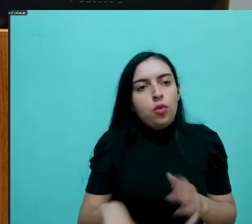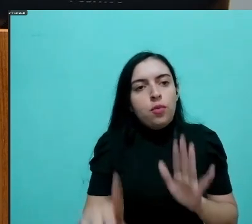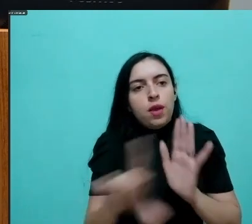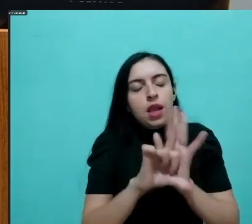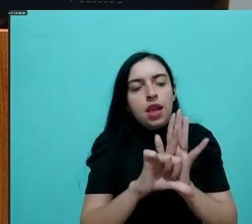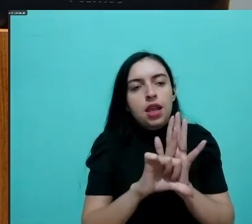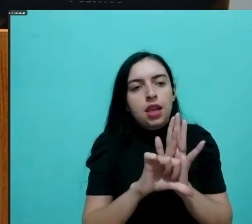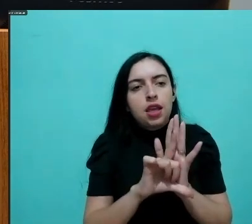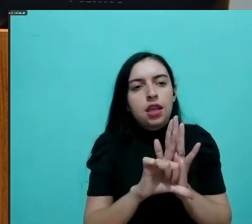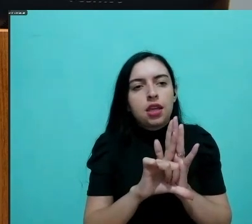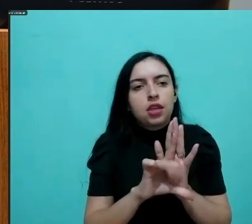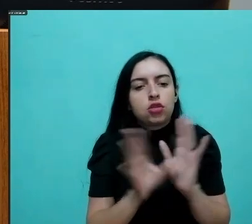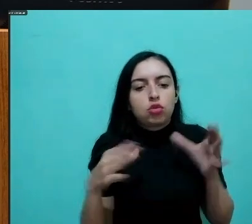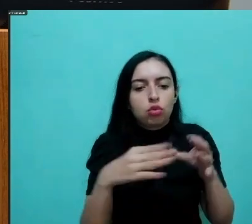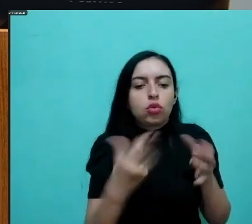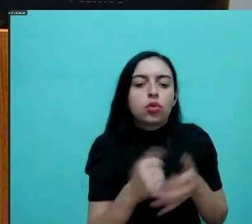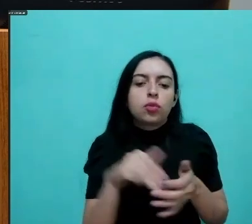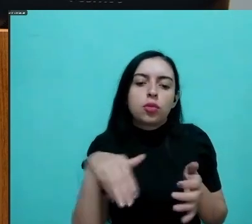do regime militar